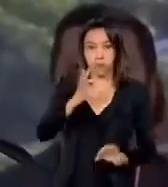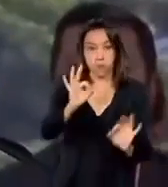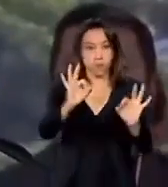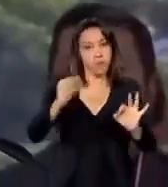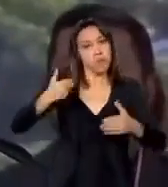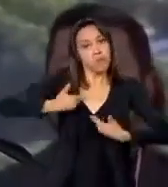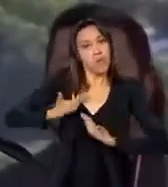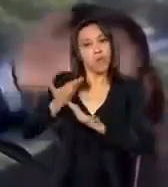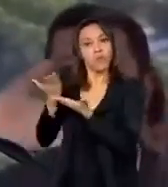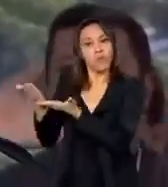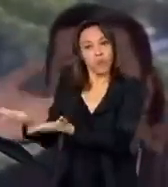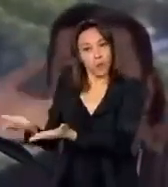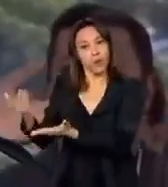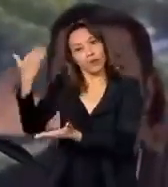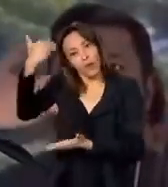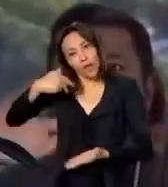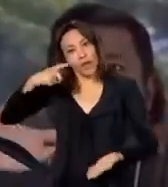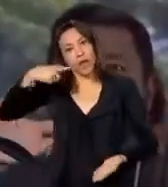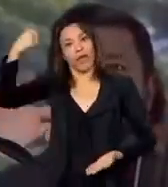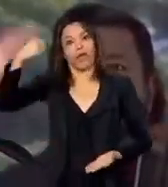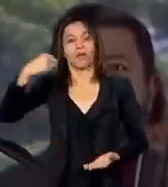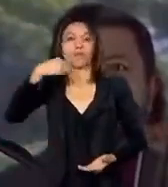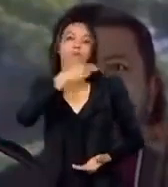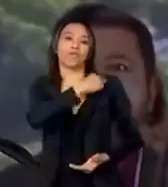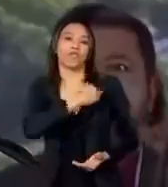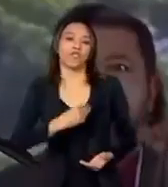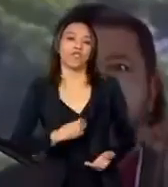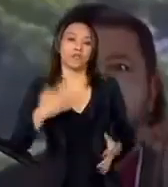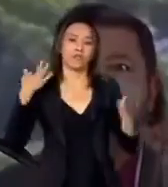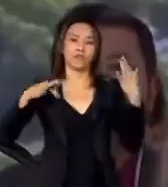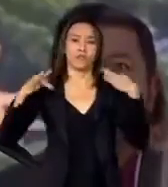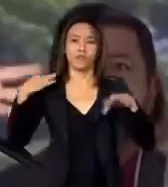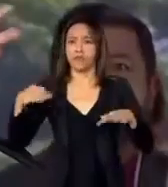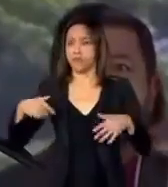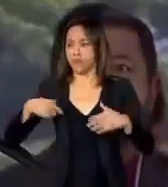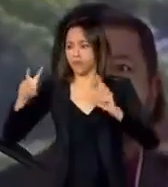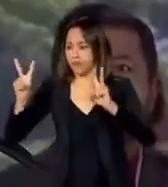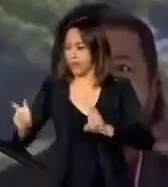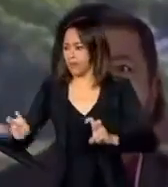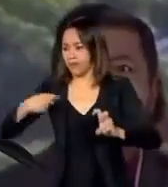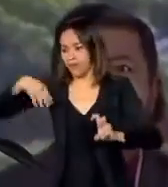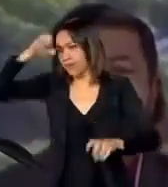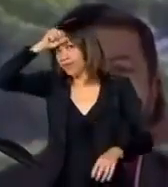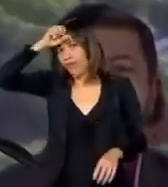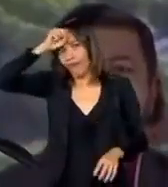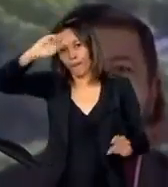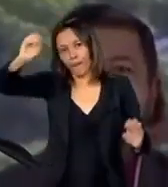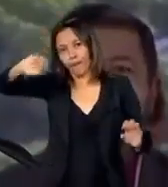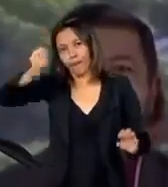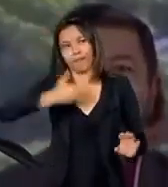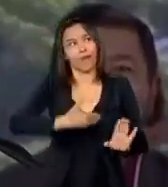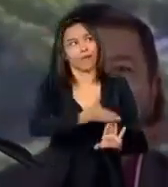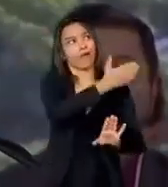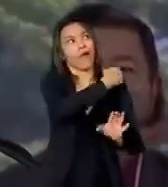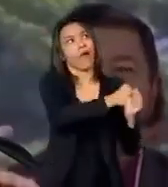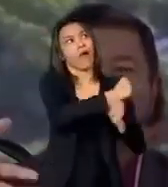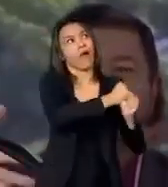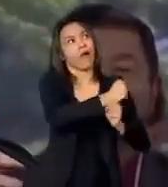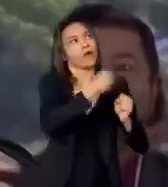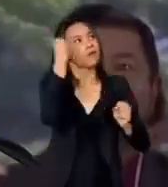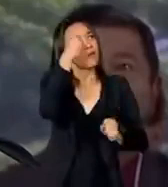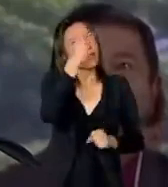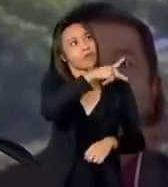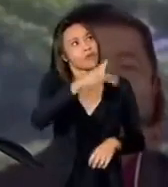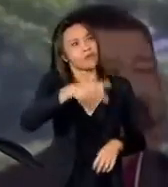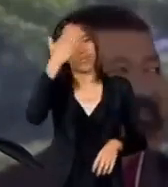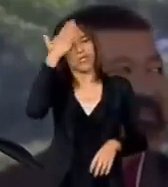de convidar-me para ser ministro do turismo, num assunto que eu não conhecia, mas aprendi depressa, porque eu fui professor muitos anos e professor tem que